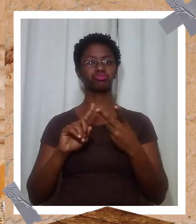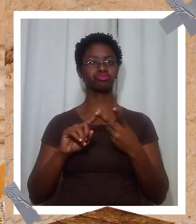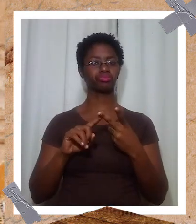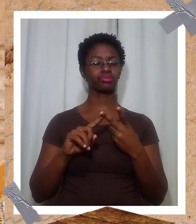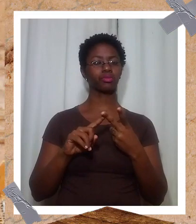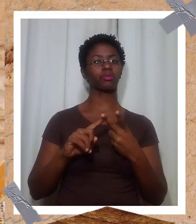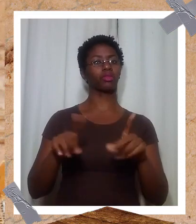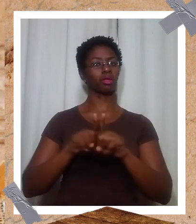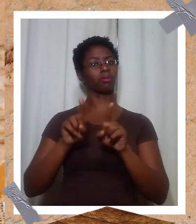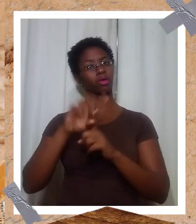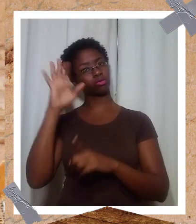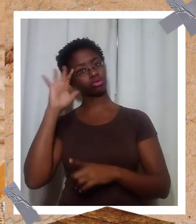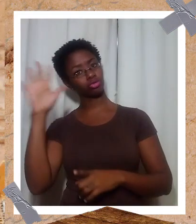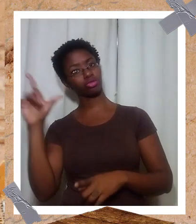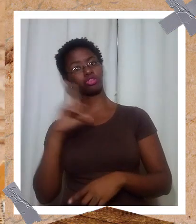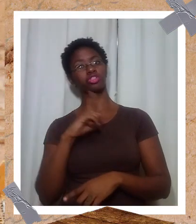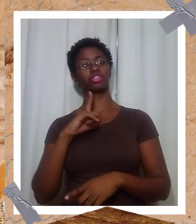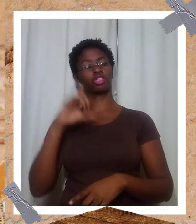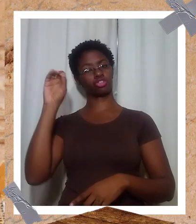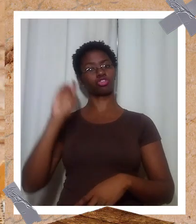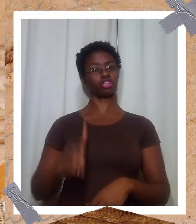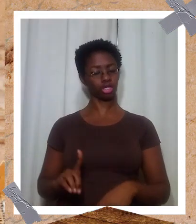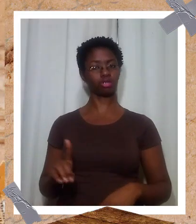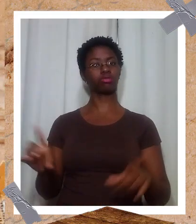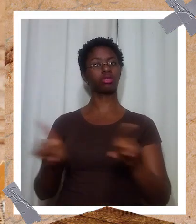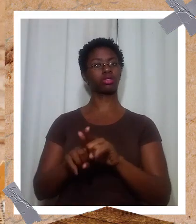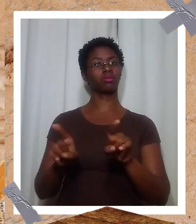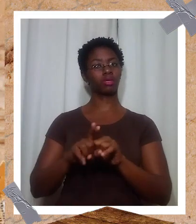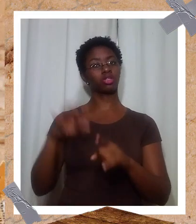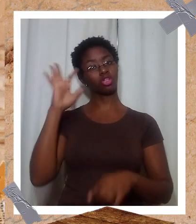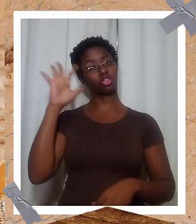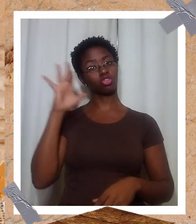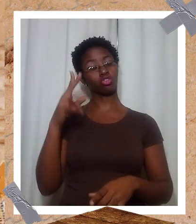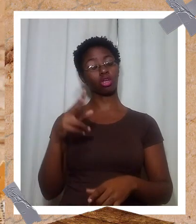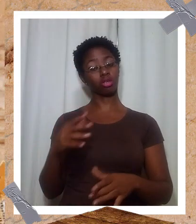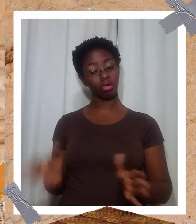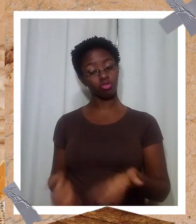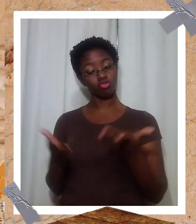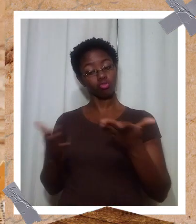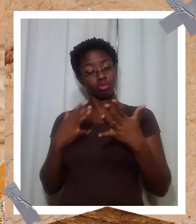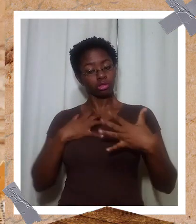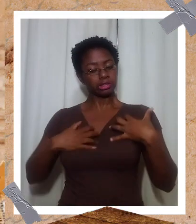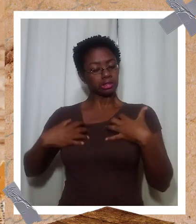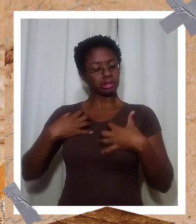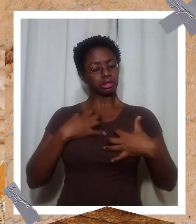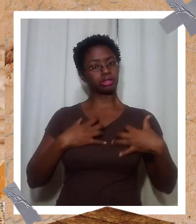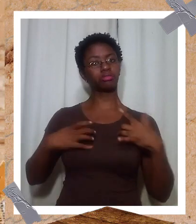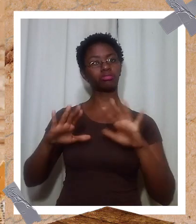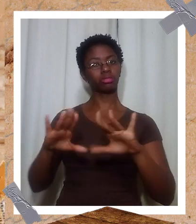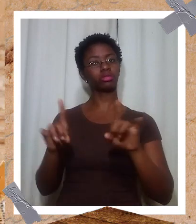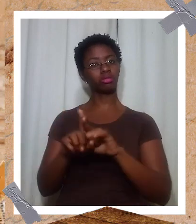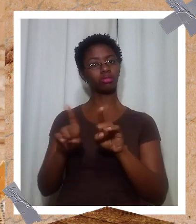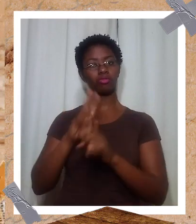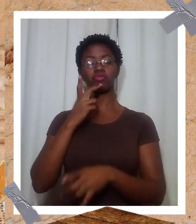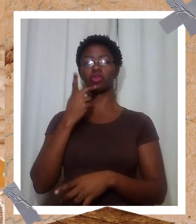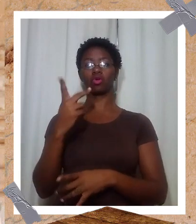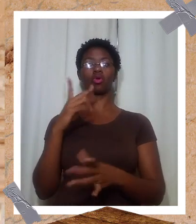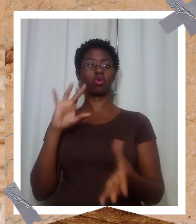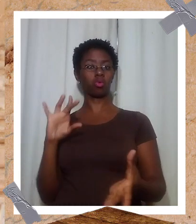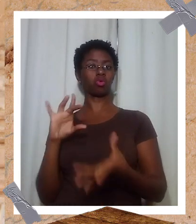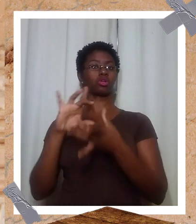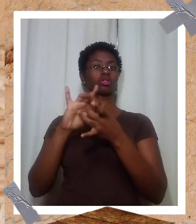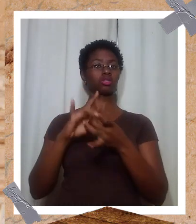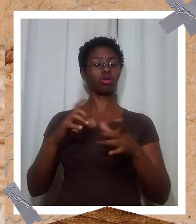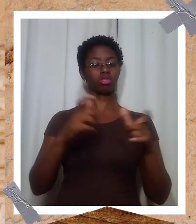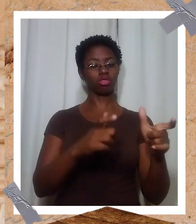tinha o sonho de ter o direito, e esse sonho que provoca indignação. E, ao mesmo tempo, a gente falou sobre a conexão com o